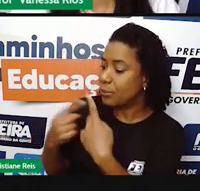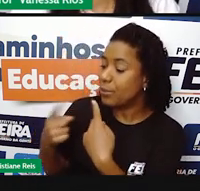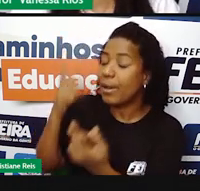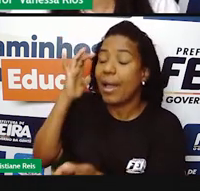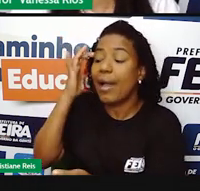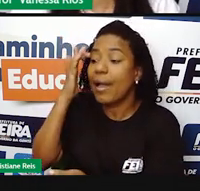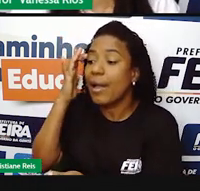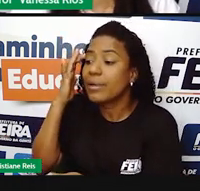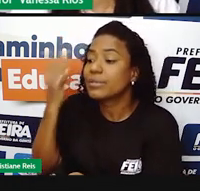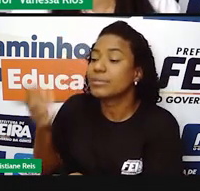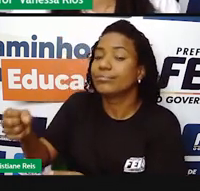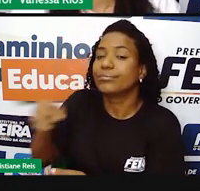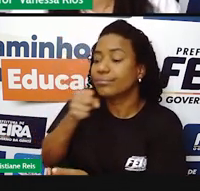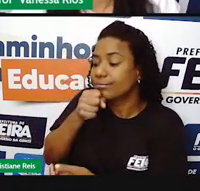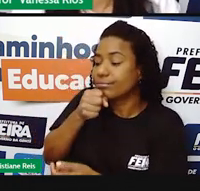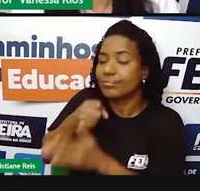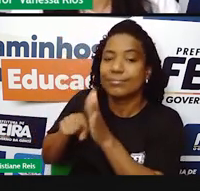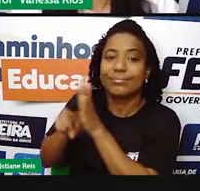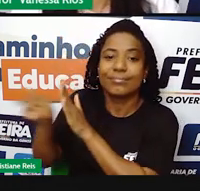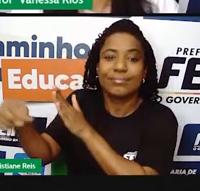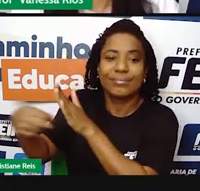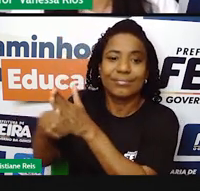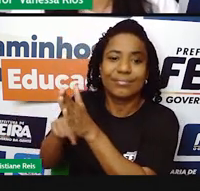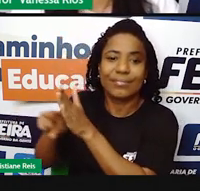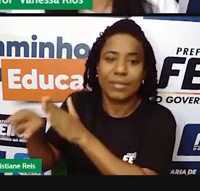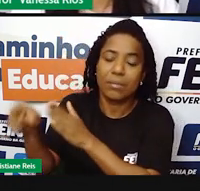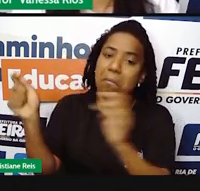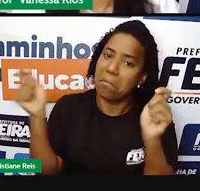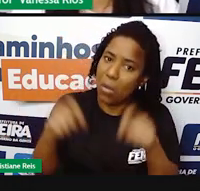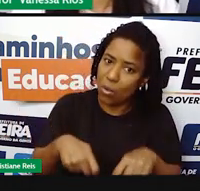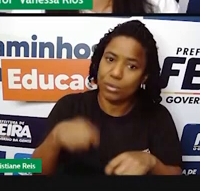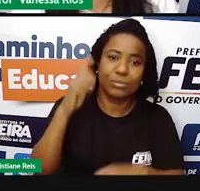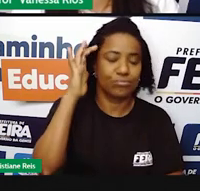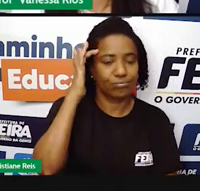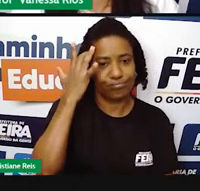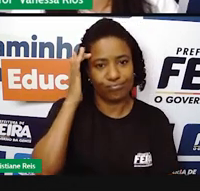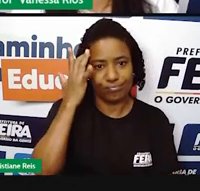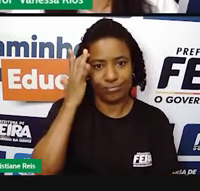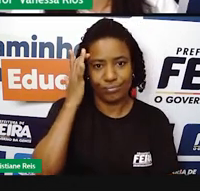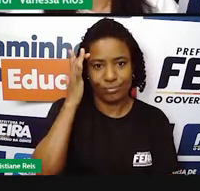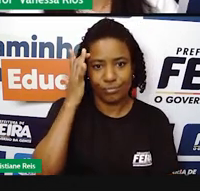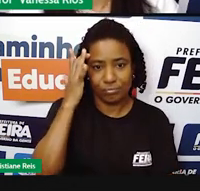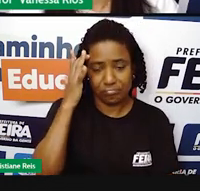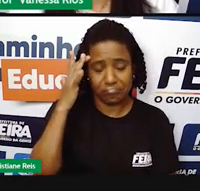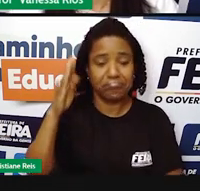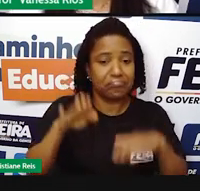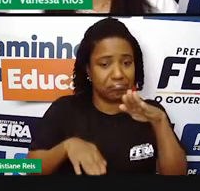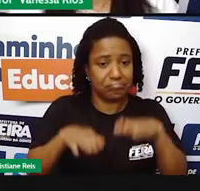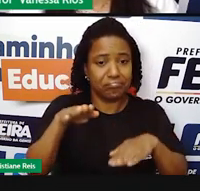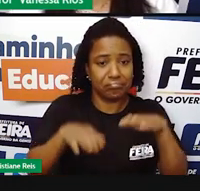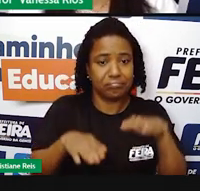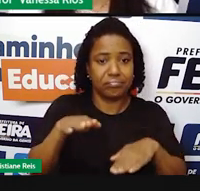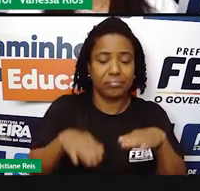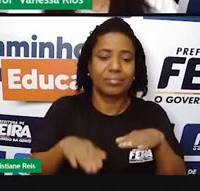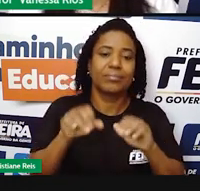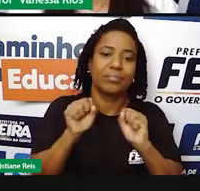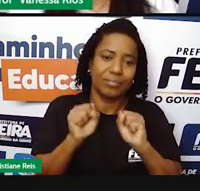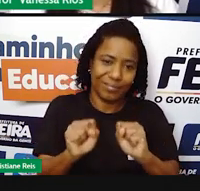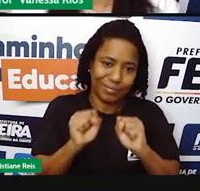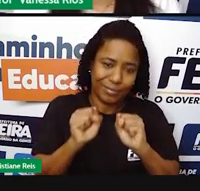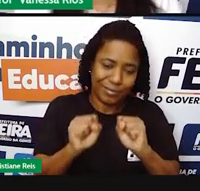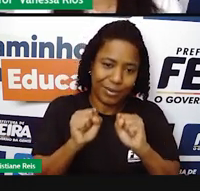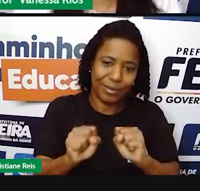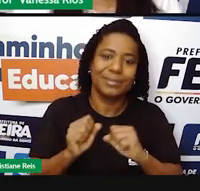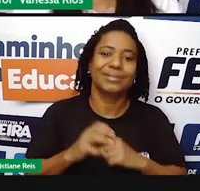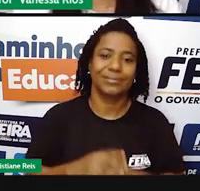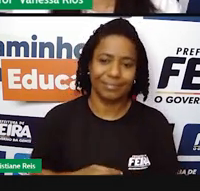assunto. Então, por isso também tem a aparição aí dessa característica da subjetividade. Então, vão ter